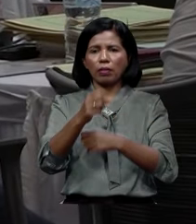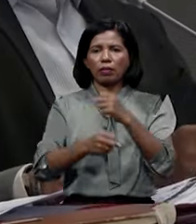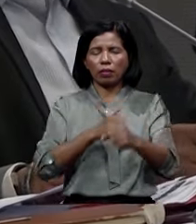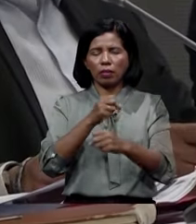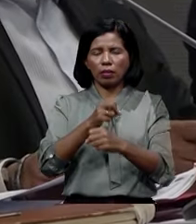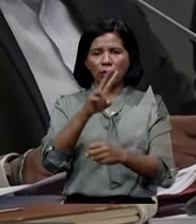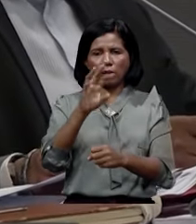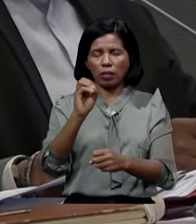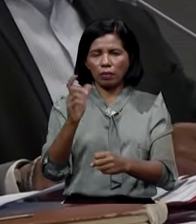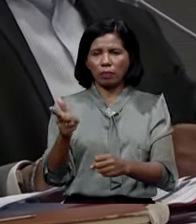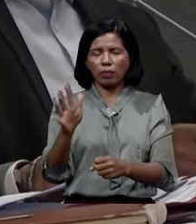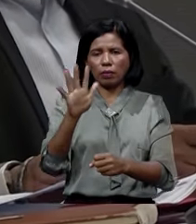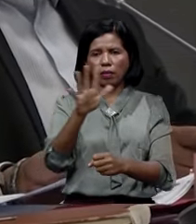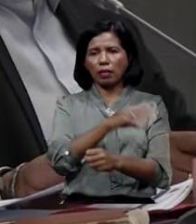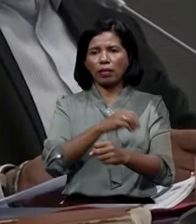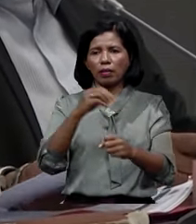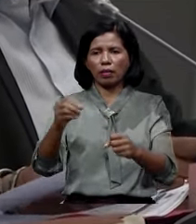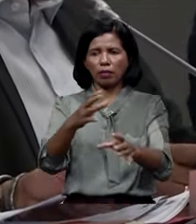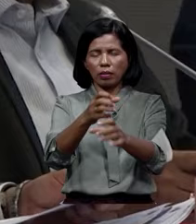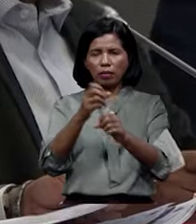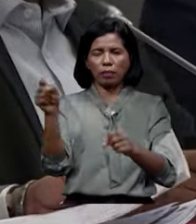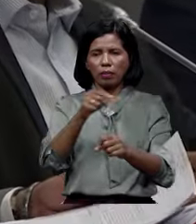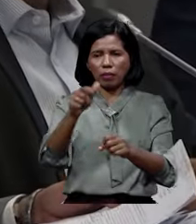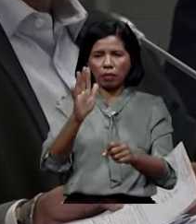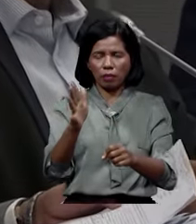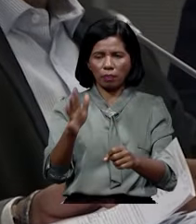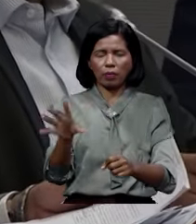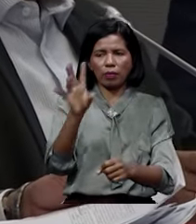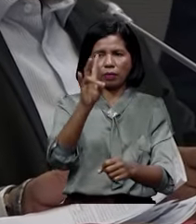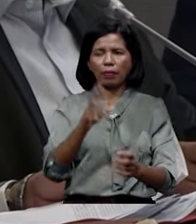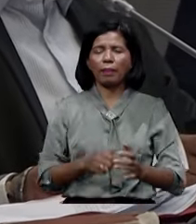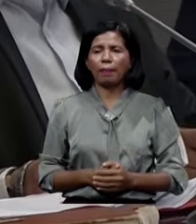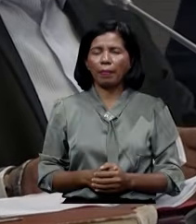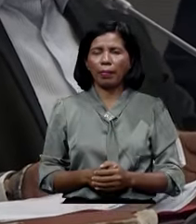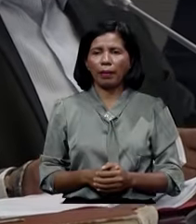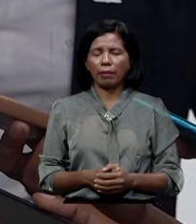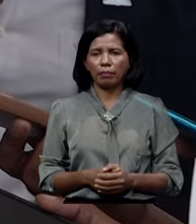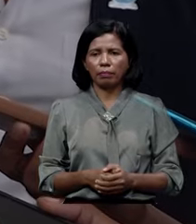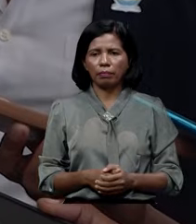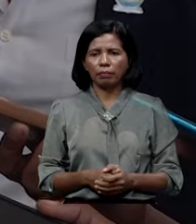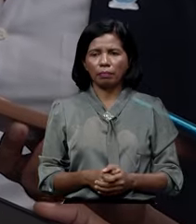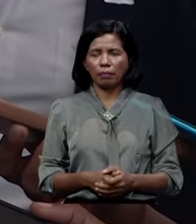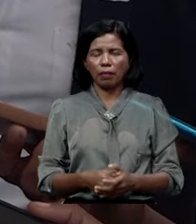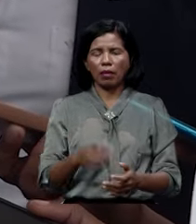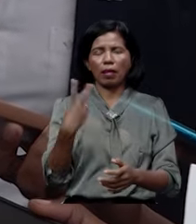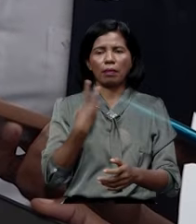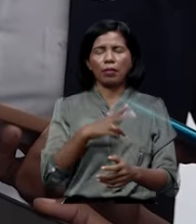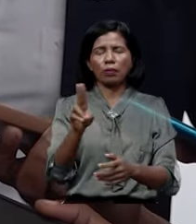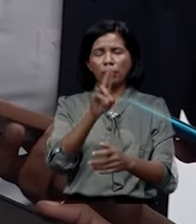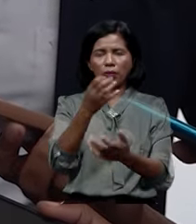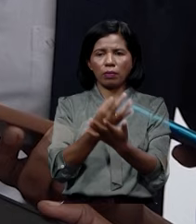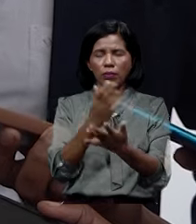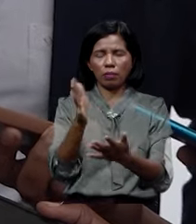rotina de Rua Rua Recinhat, nem atinge 1% de Manu Recinhito. 57% Tiona. Nem também, hoje eu